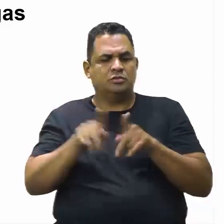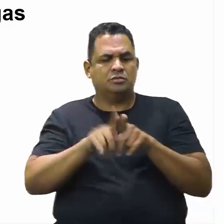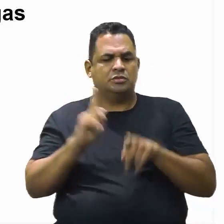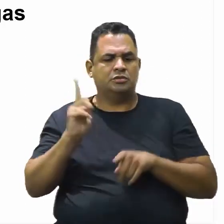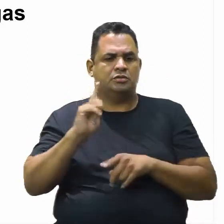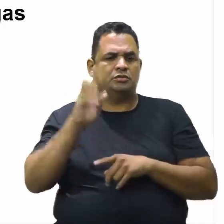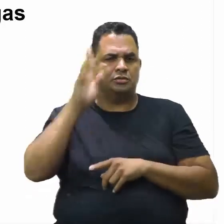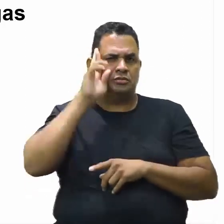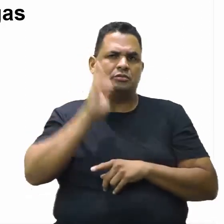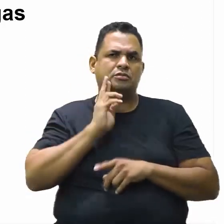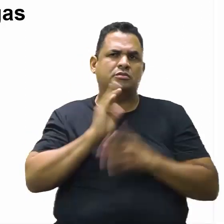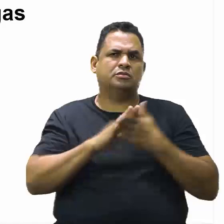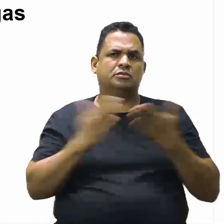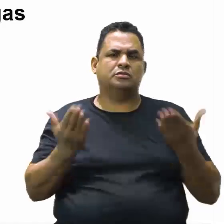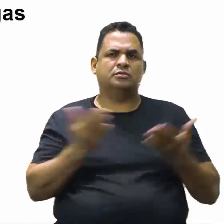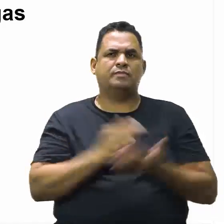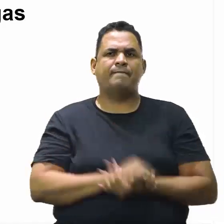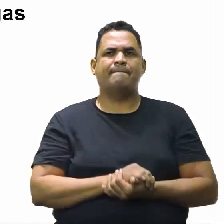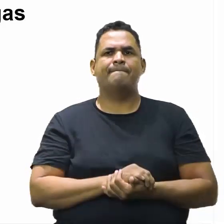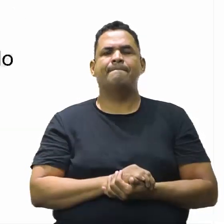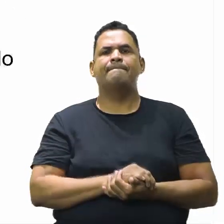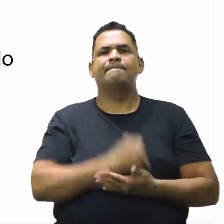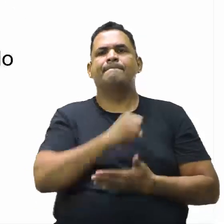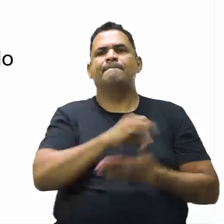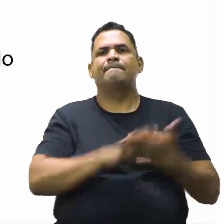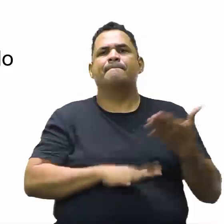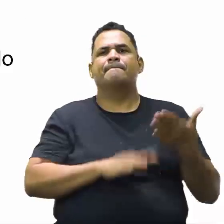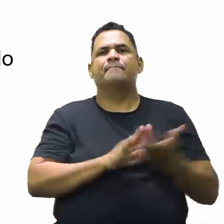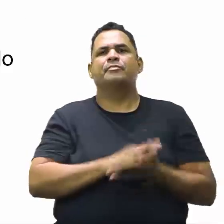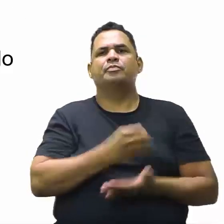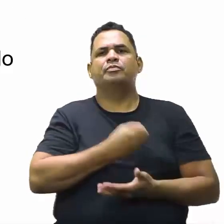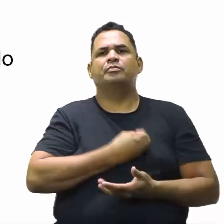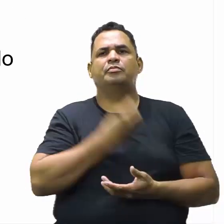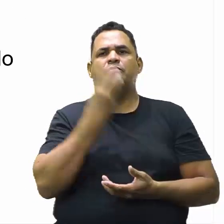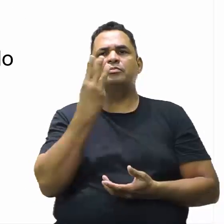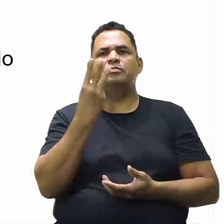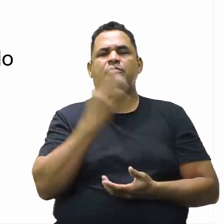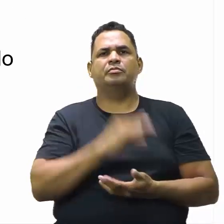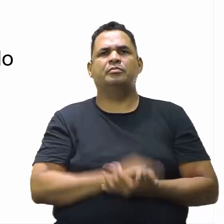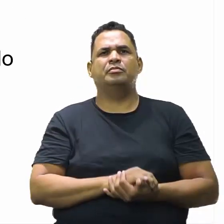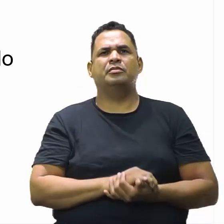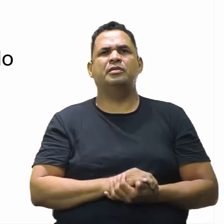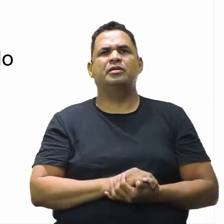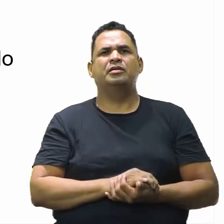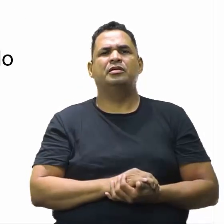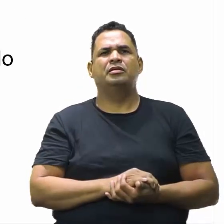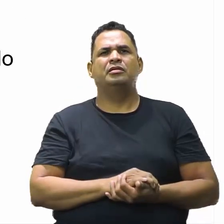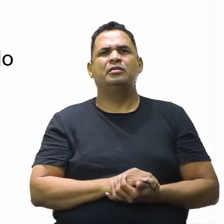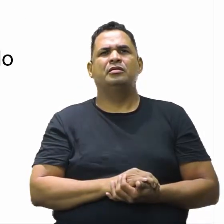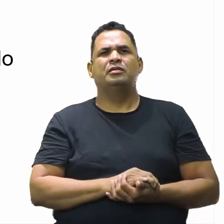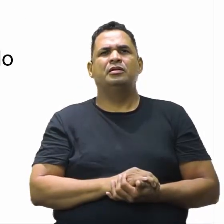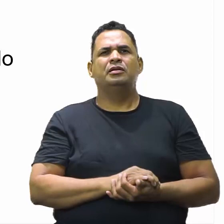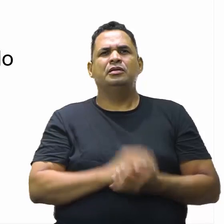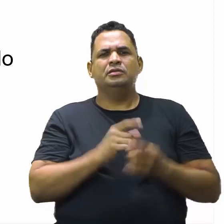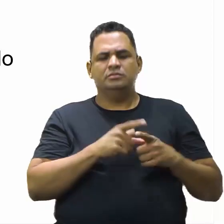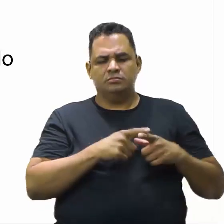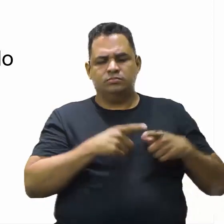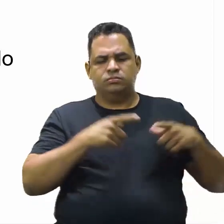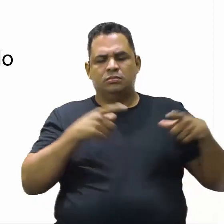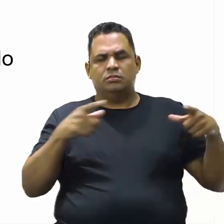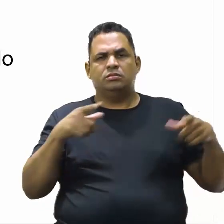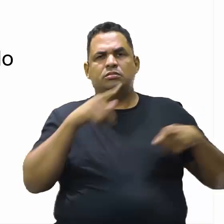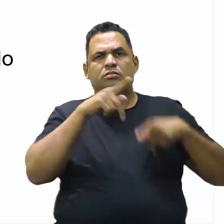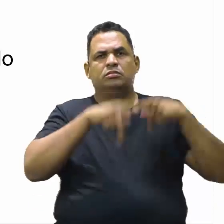Rondônia. Vamos para a nossa questão 3. Questão 3, presta atenção. O crescimento